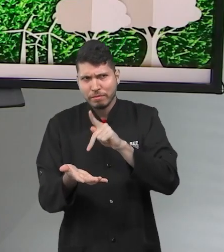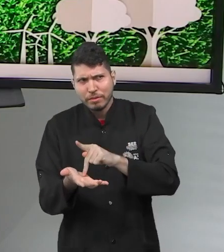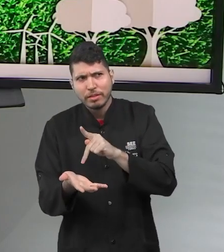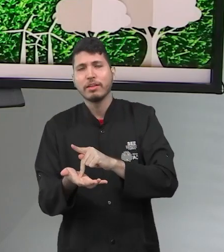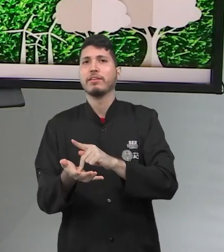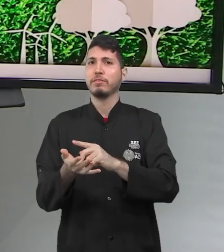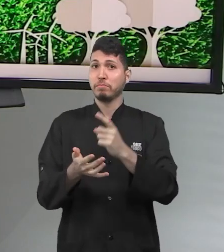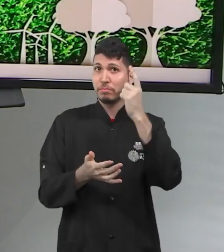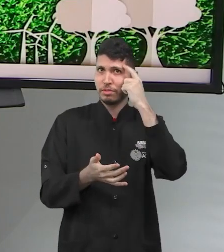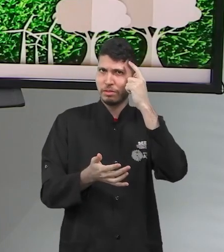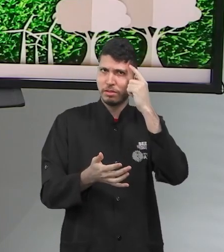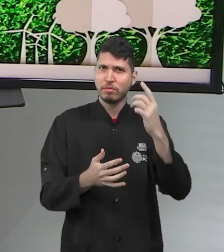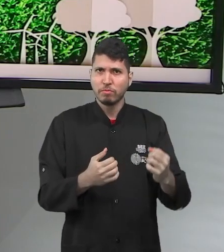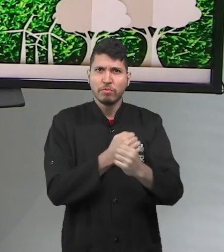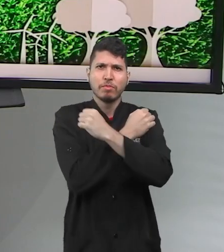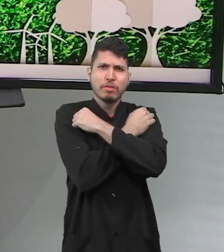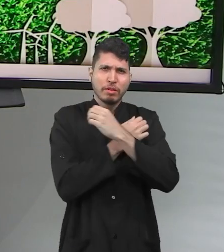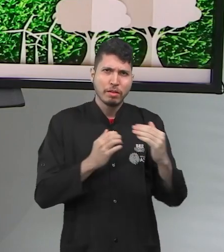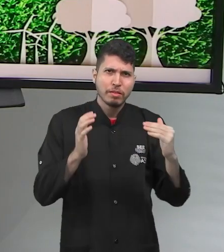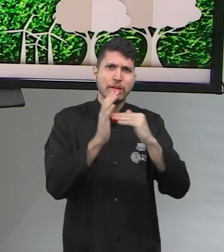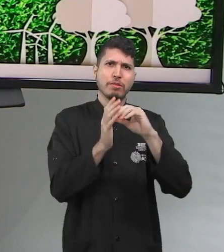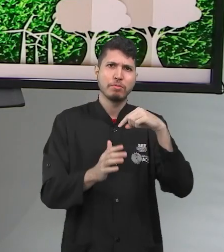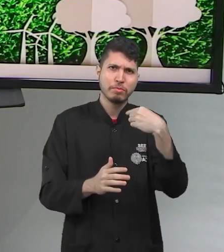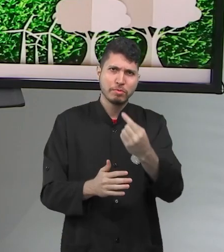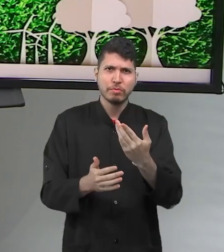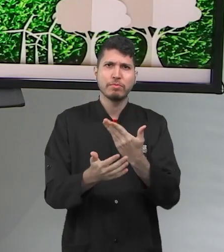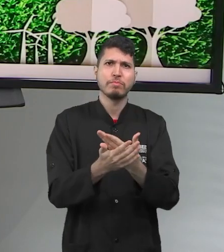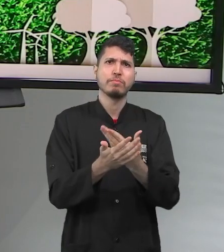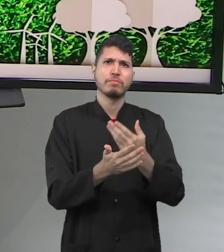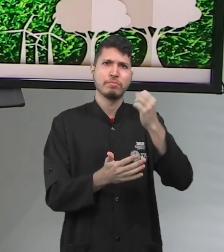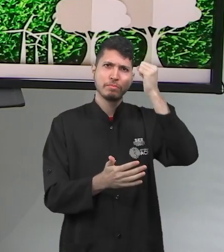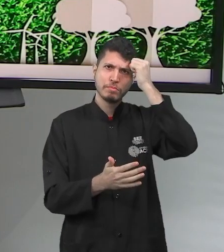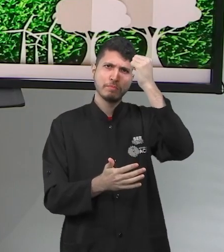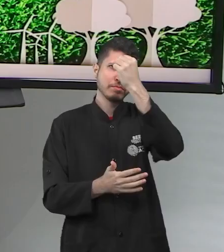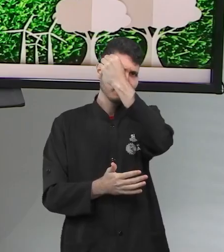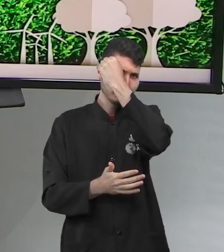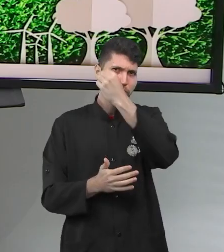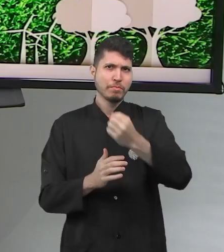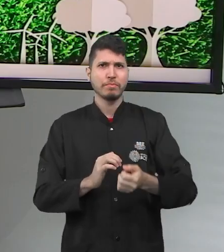Um forte abraço a todos vocês e até a próxima videoaula de Sociologia.